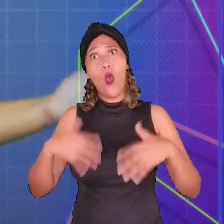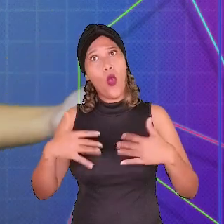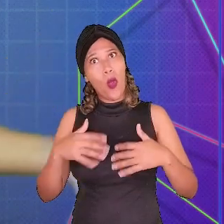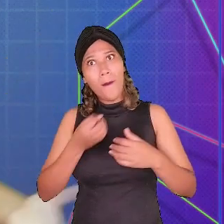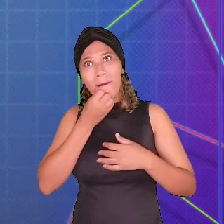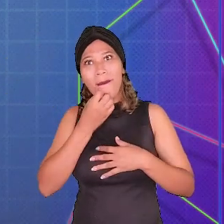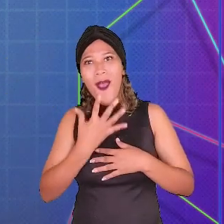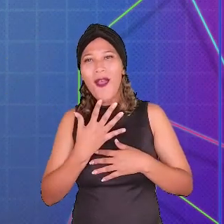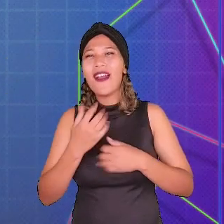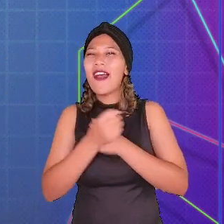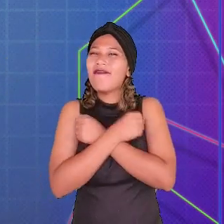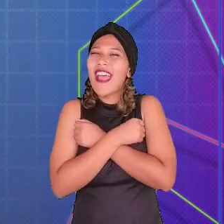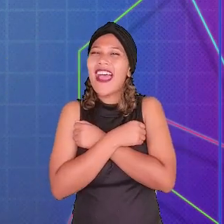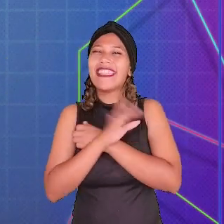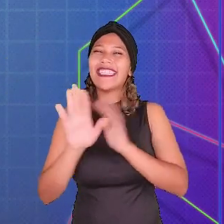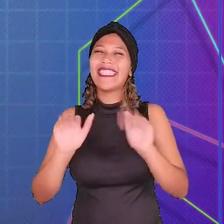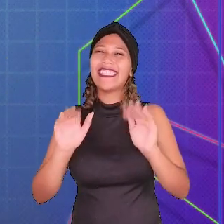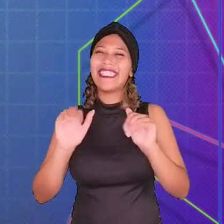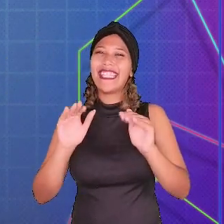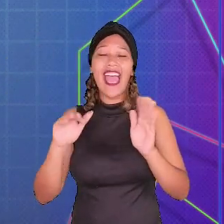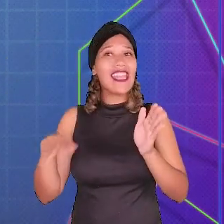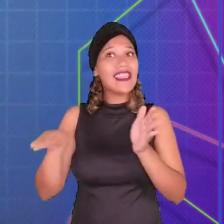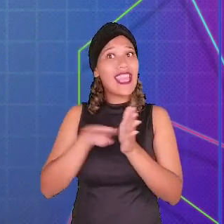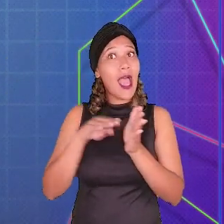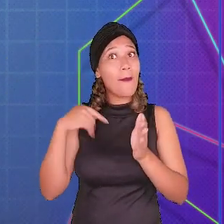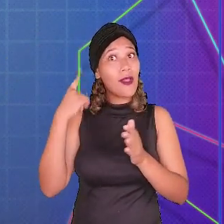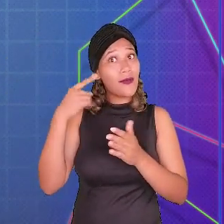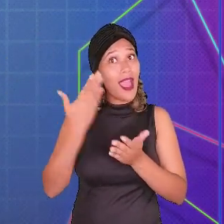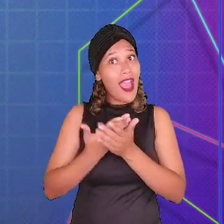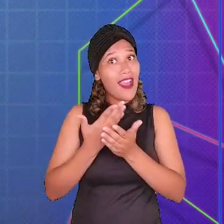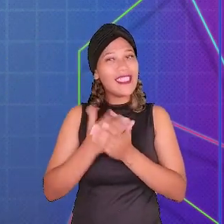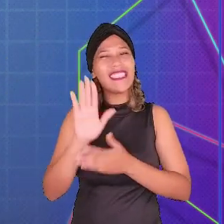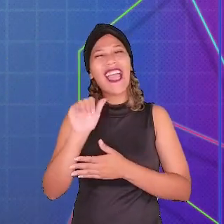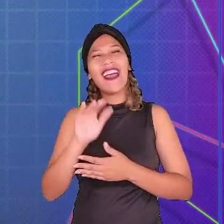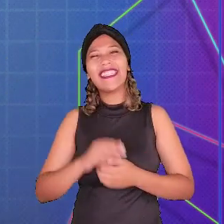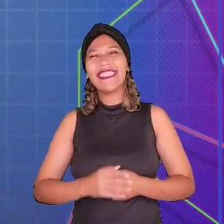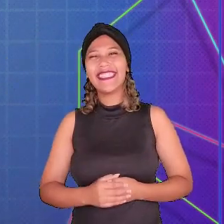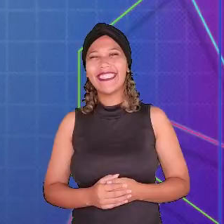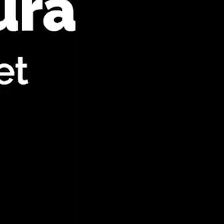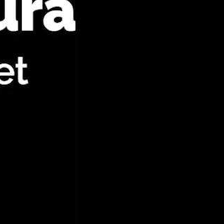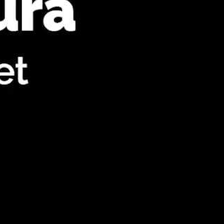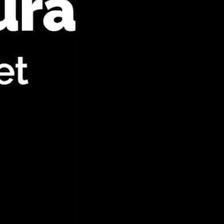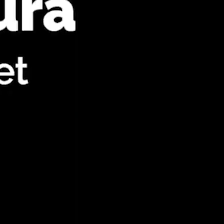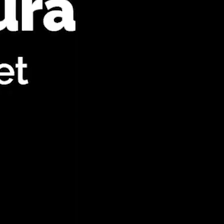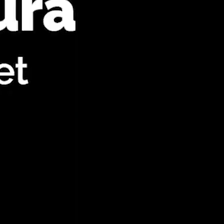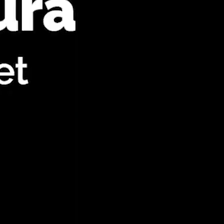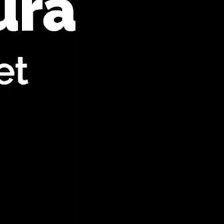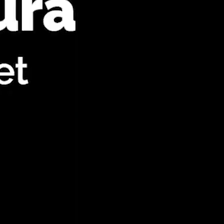mim foi demais. Abraço, meus queridos. Nos vemos na próxima aula. Tchau!